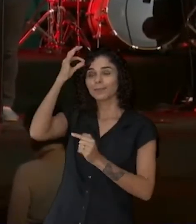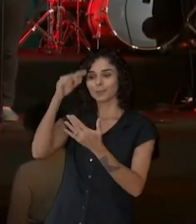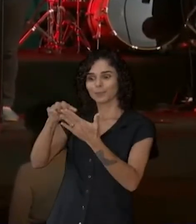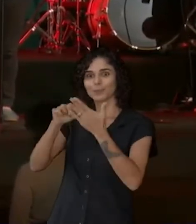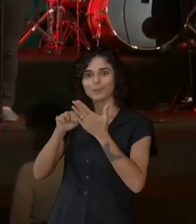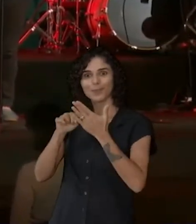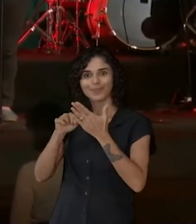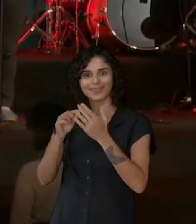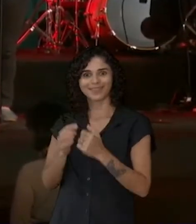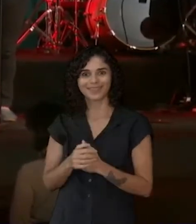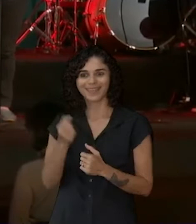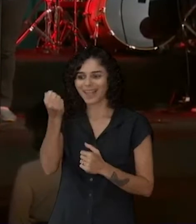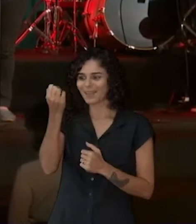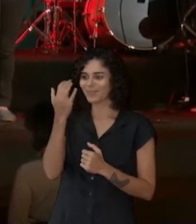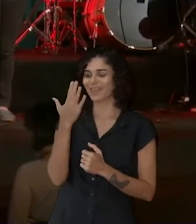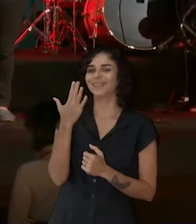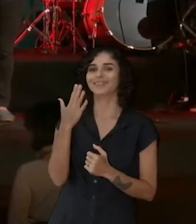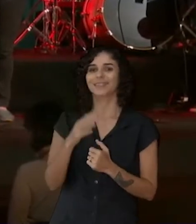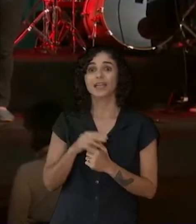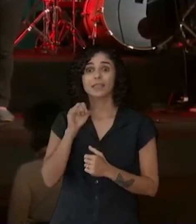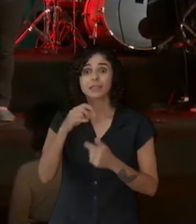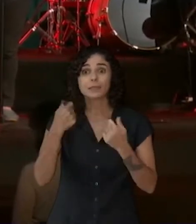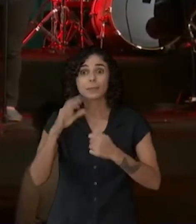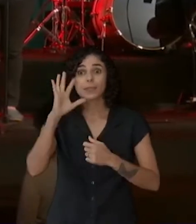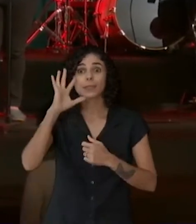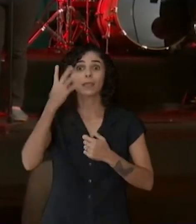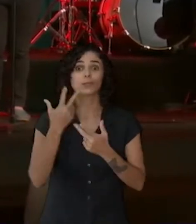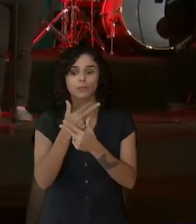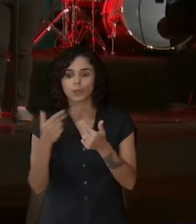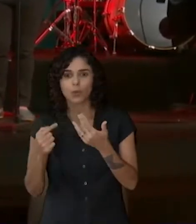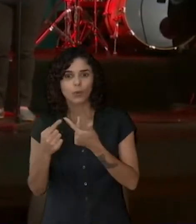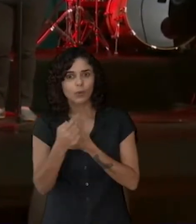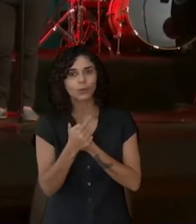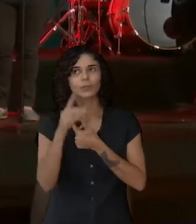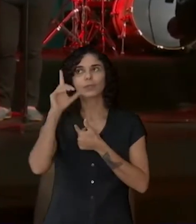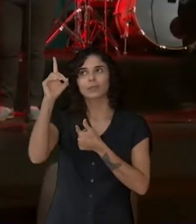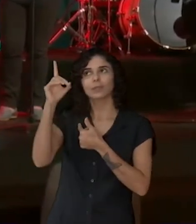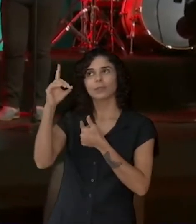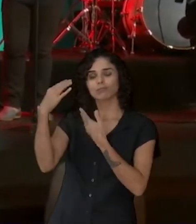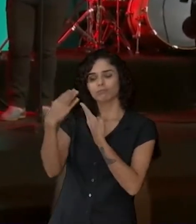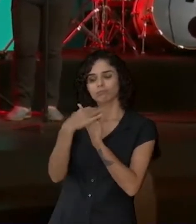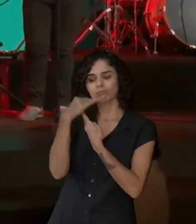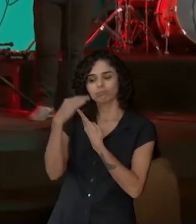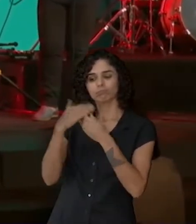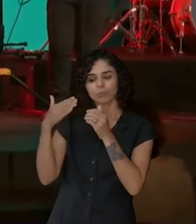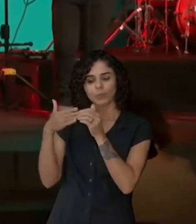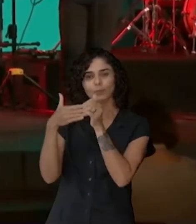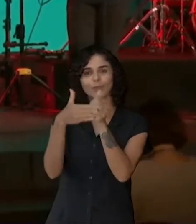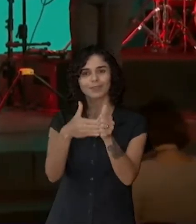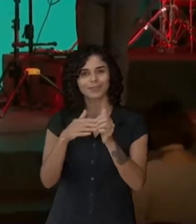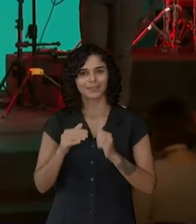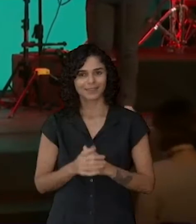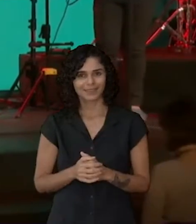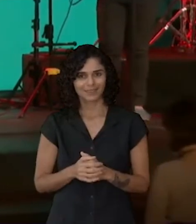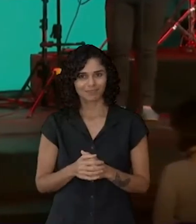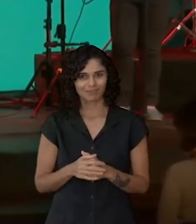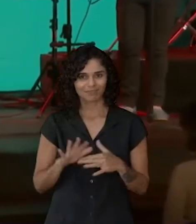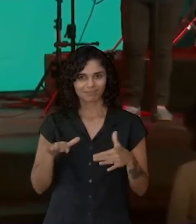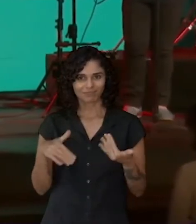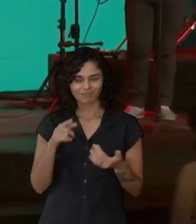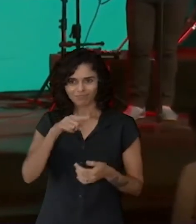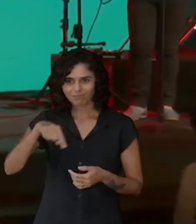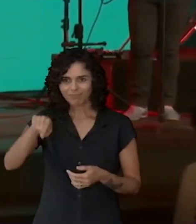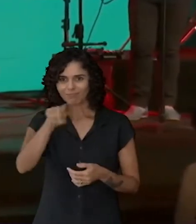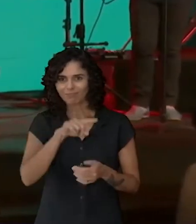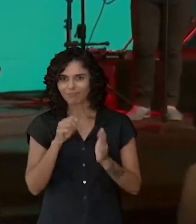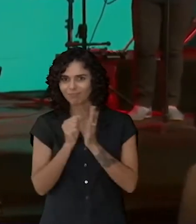uma decisão, é Ele que nos guia. Então você que está aqui, feche seus olhos agora e